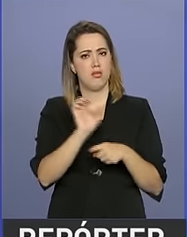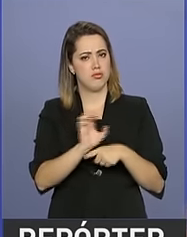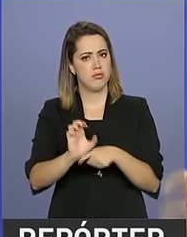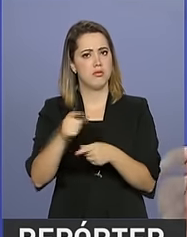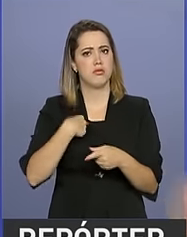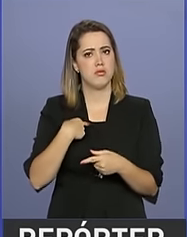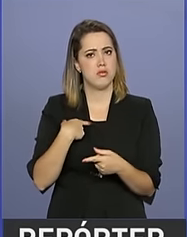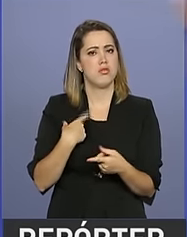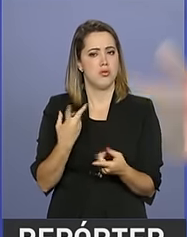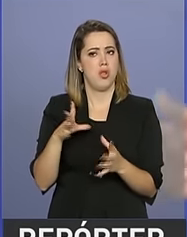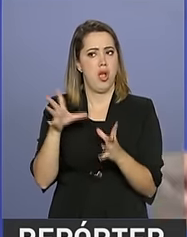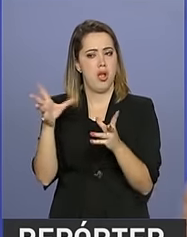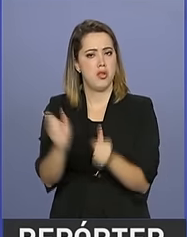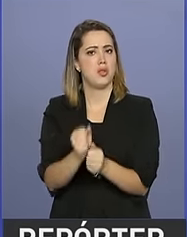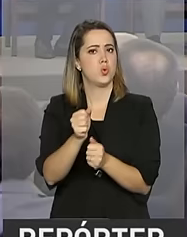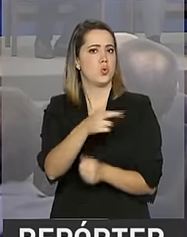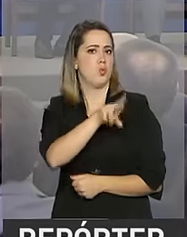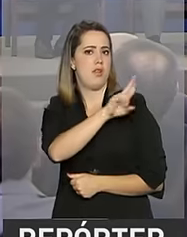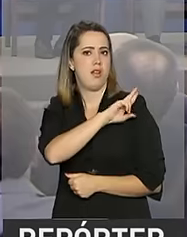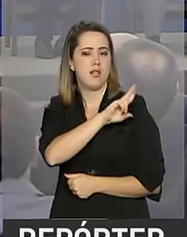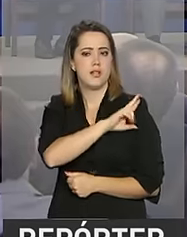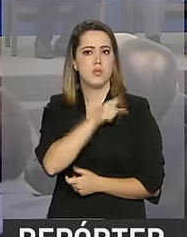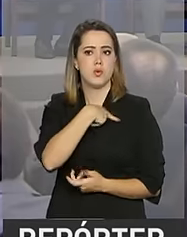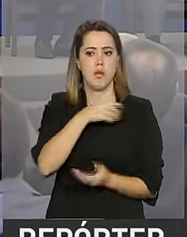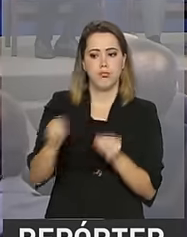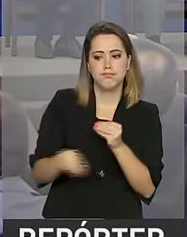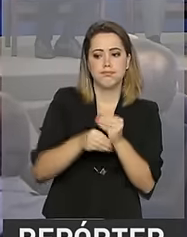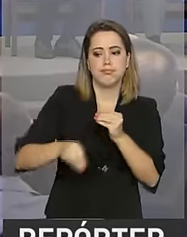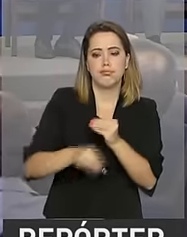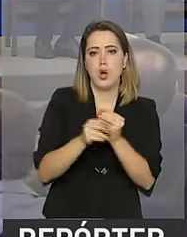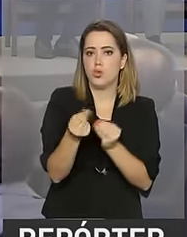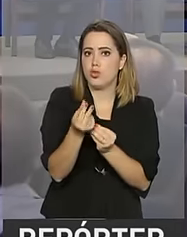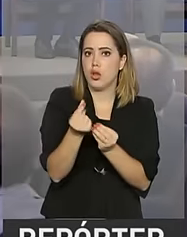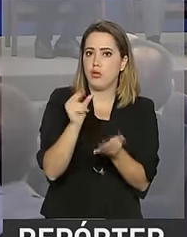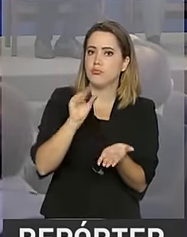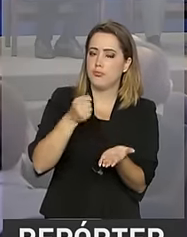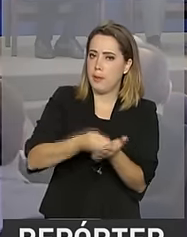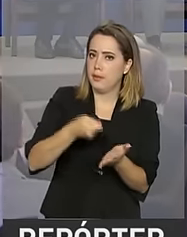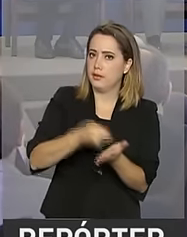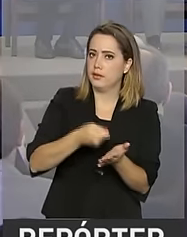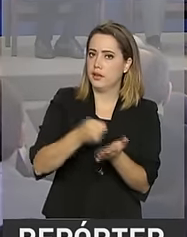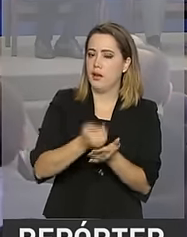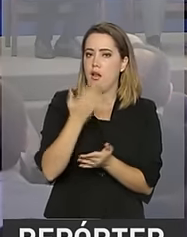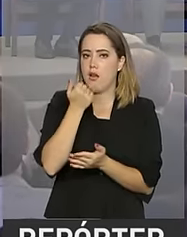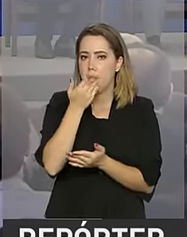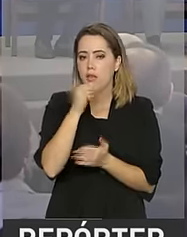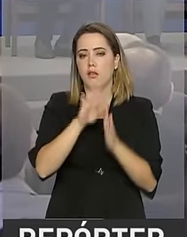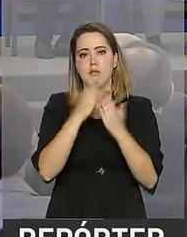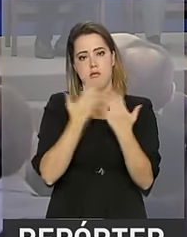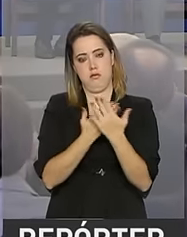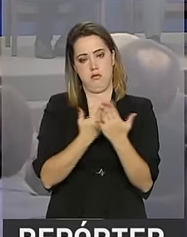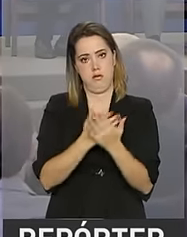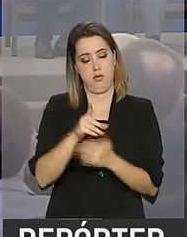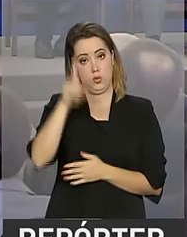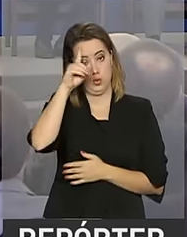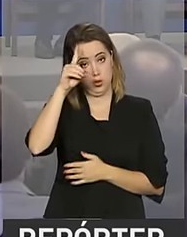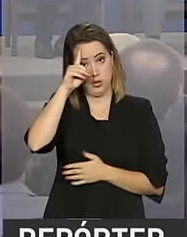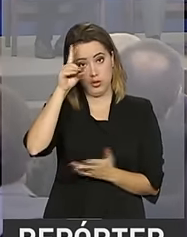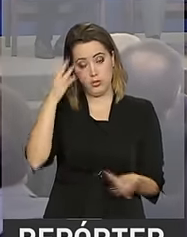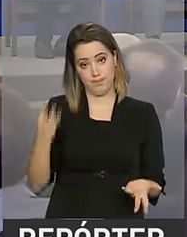responsabilidade por complementar o valor necessário para o pagamento da merenda no seu dia a